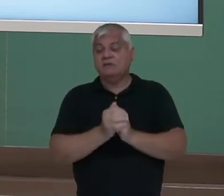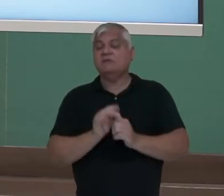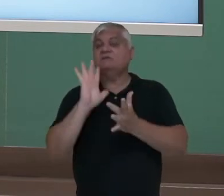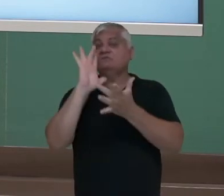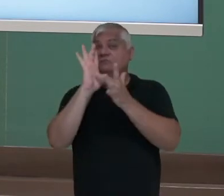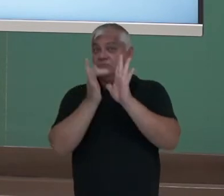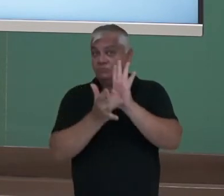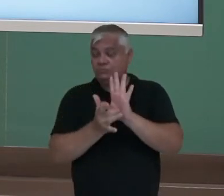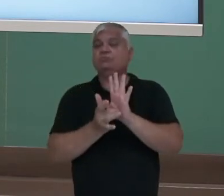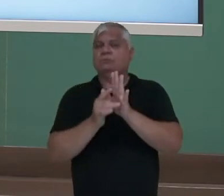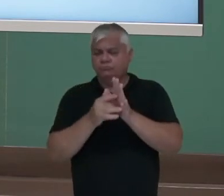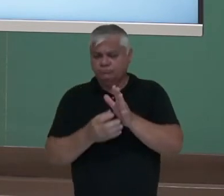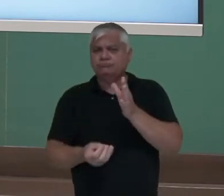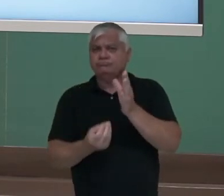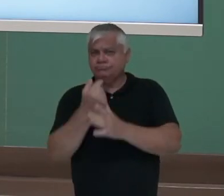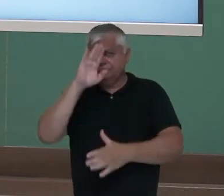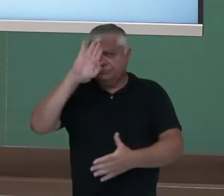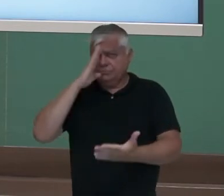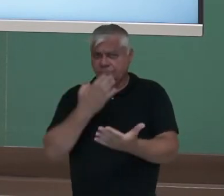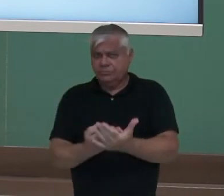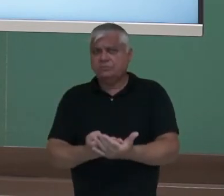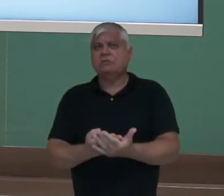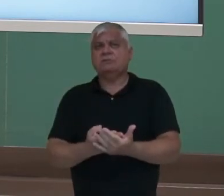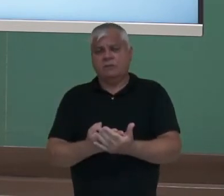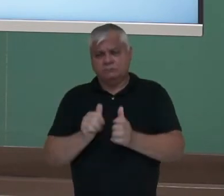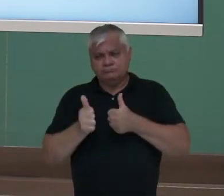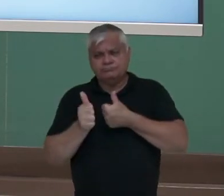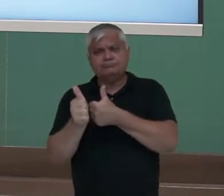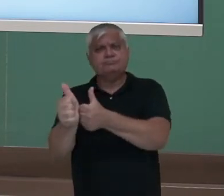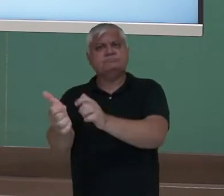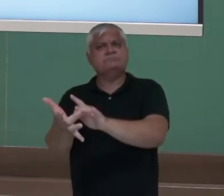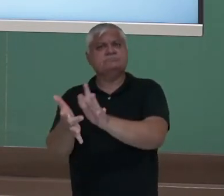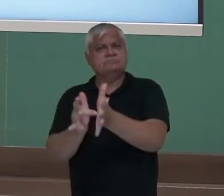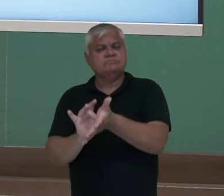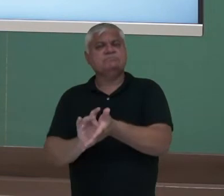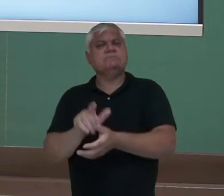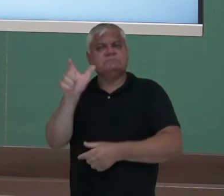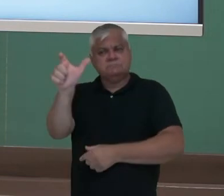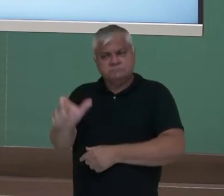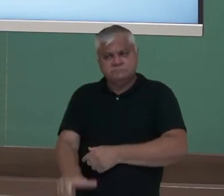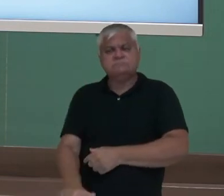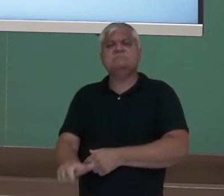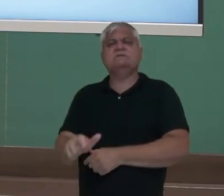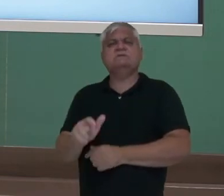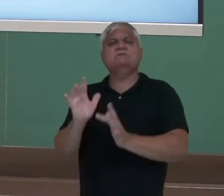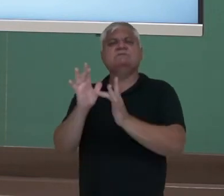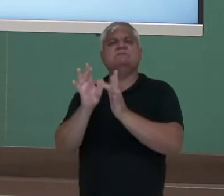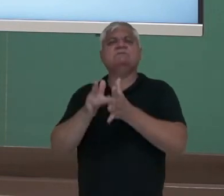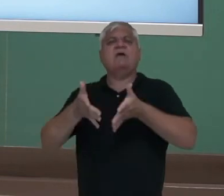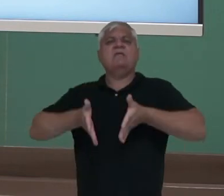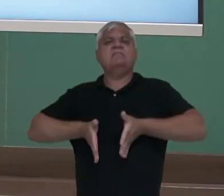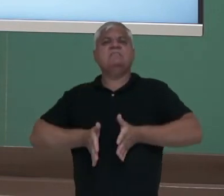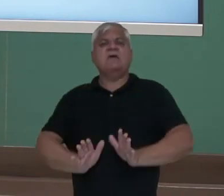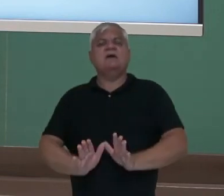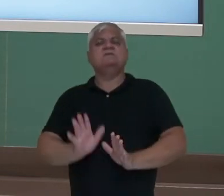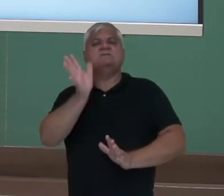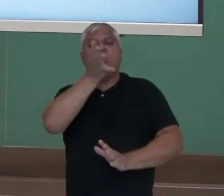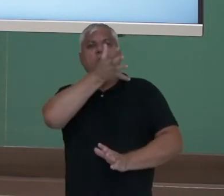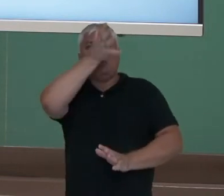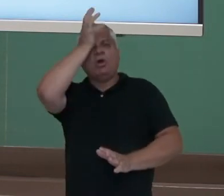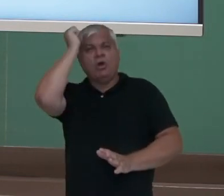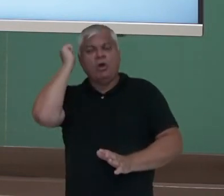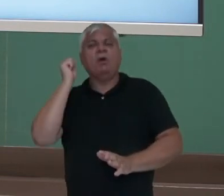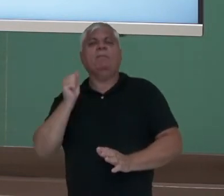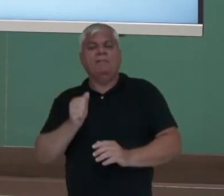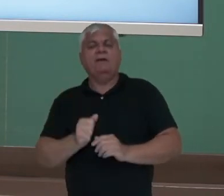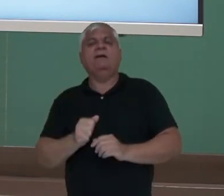Cristo, para aqueles que acreditam, né, o povo cristão que acredita na figura de Jesus Cristo, ele vai nascer no Império Romano, ele vai viver